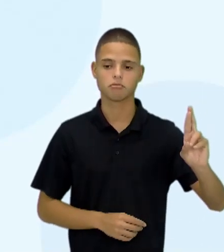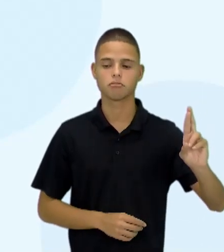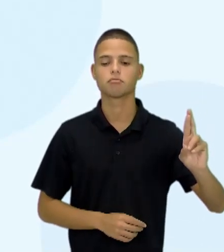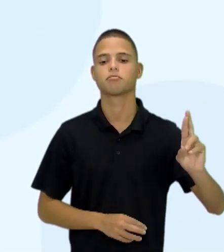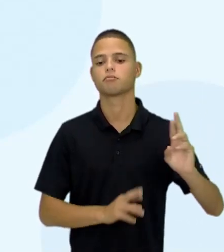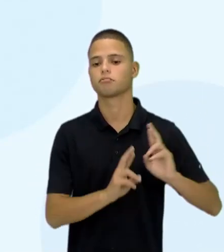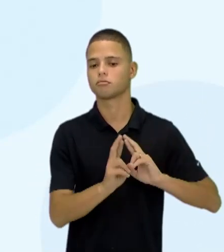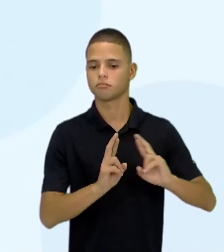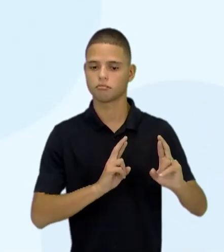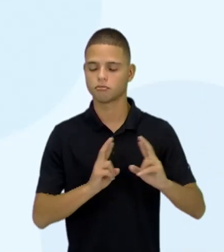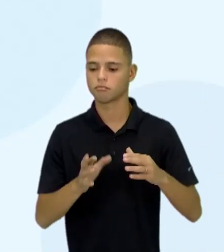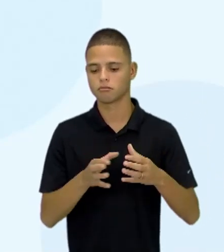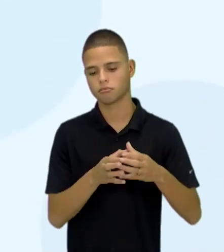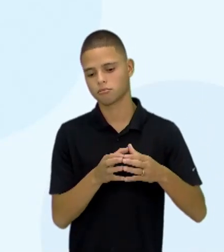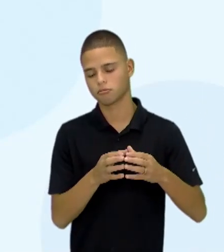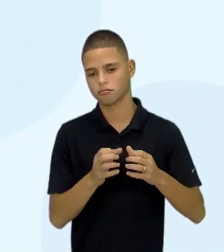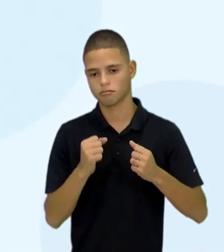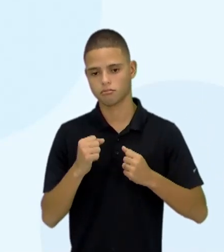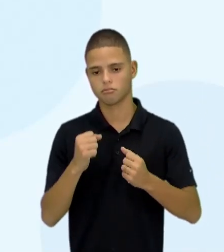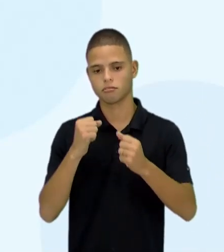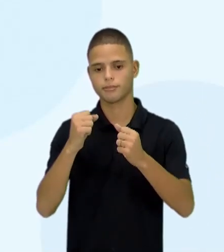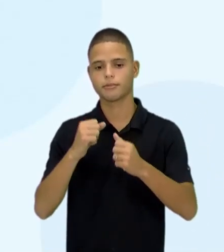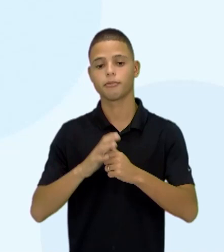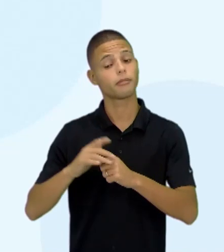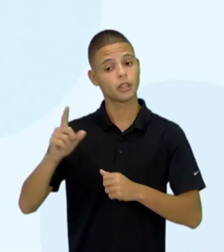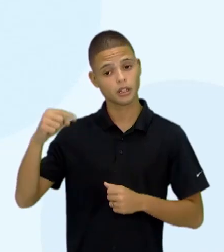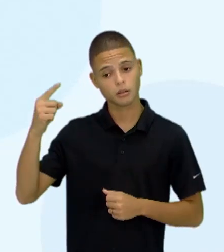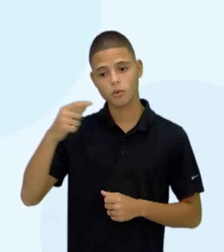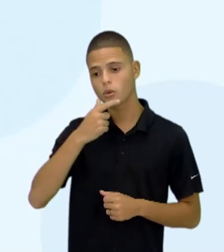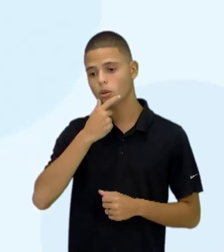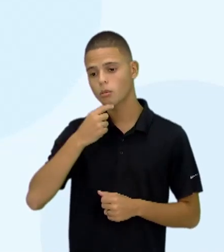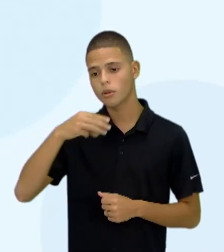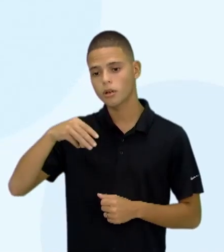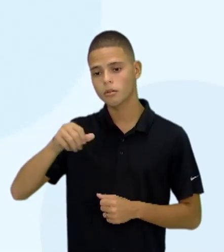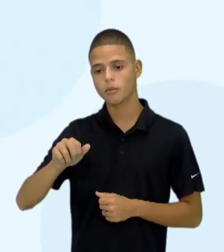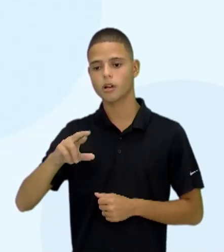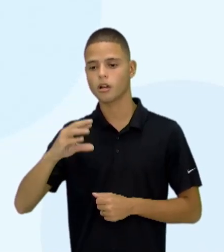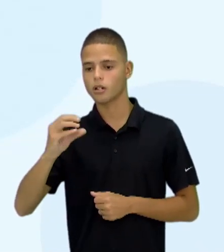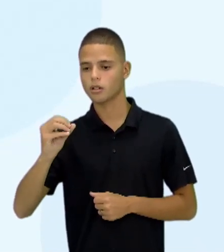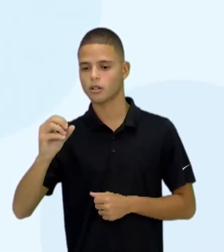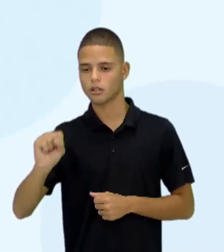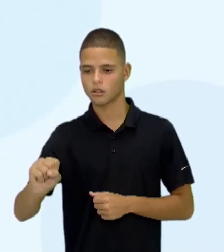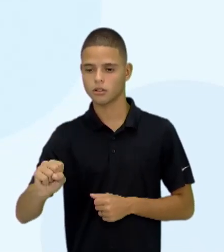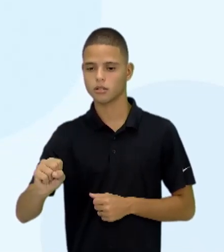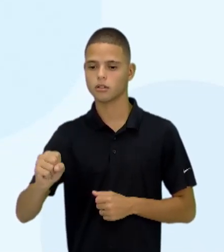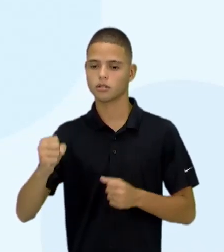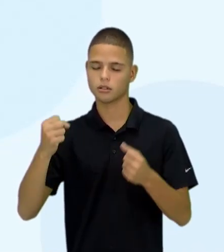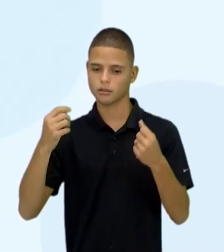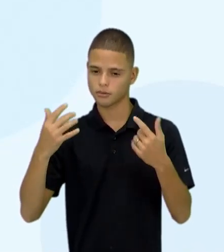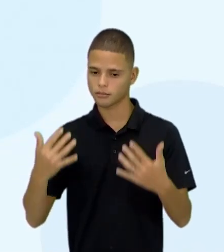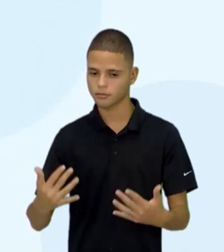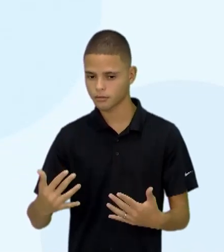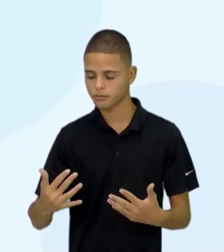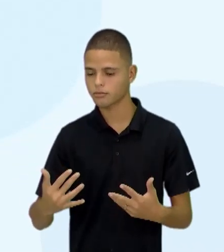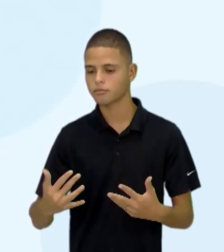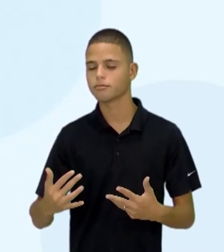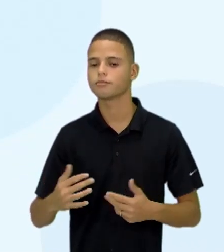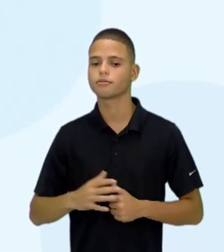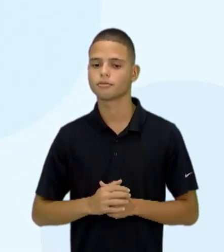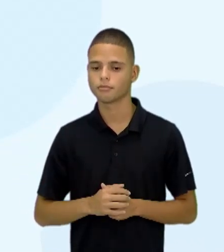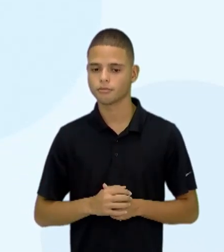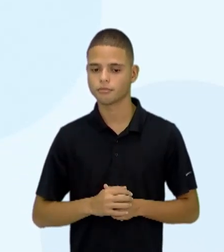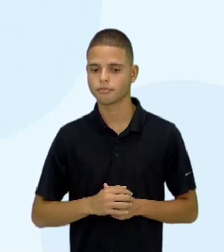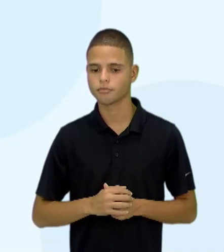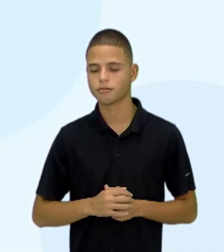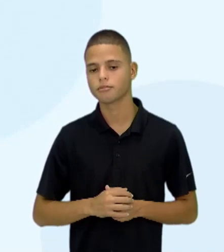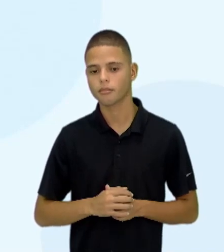da força-tarefa. Depois, como o Marco falou, e a continuação não é fala dele, nós percebemos que tem mais aspas. Então,